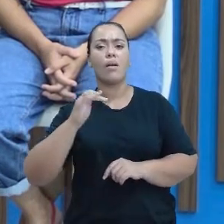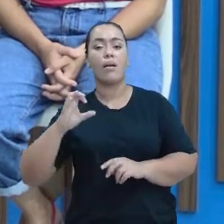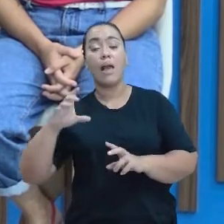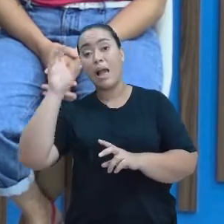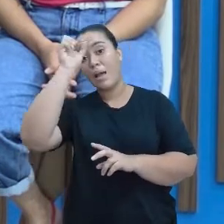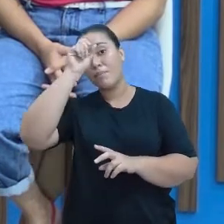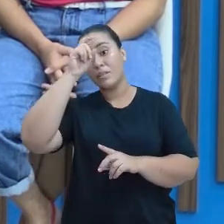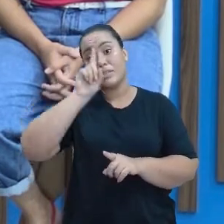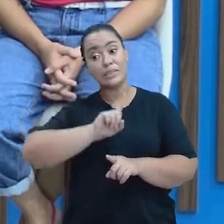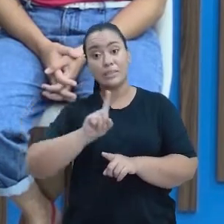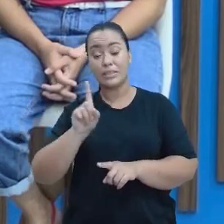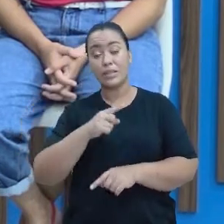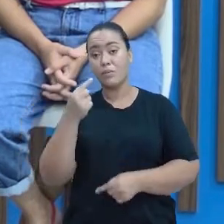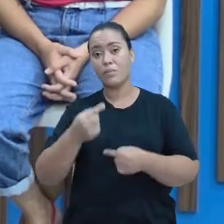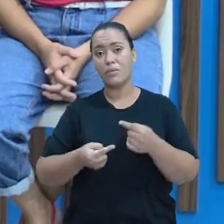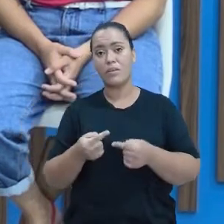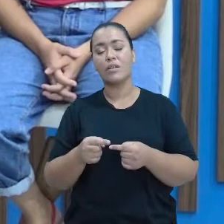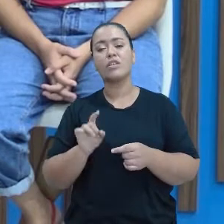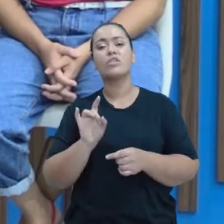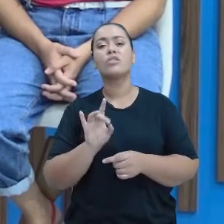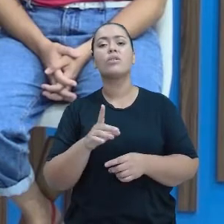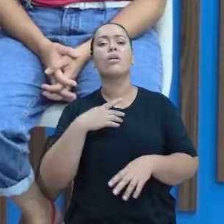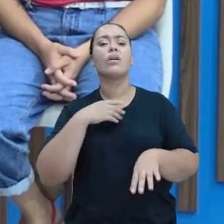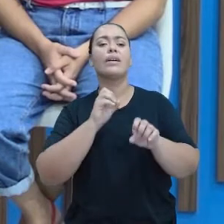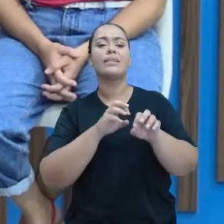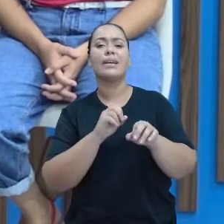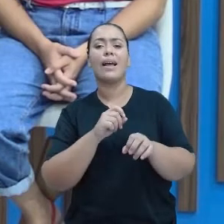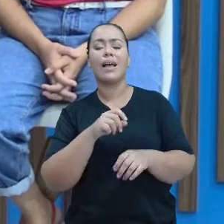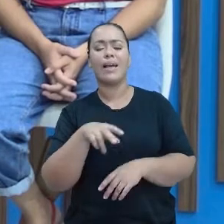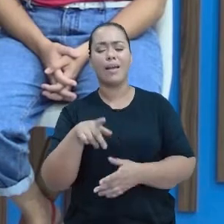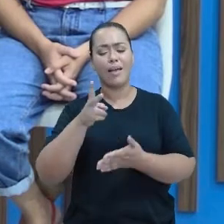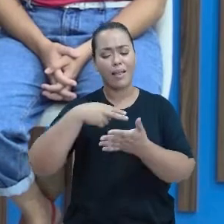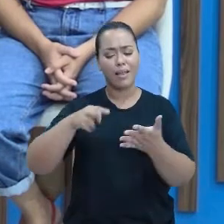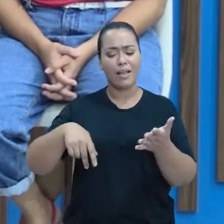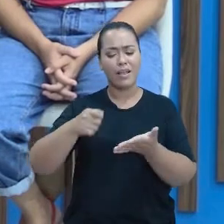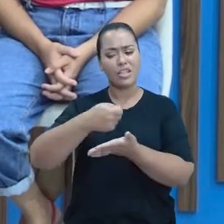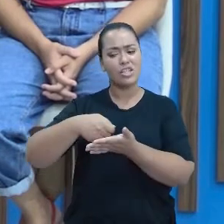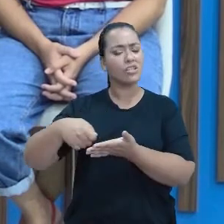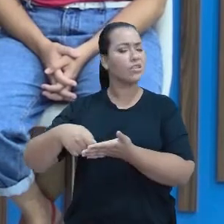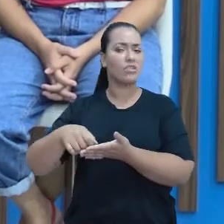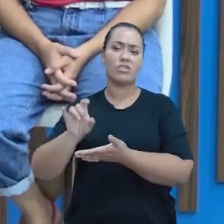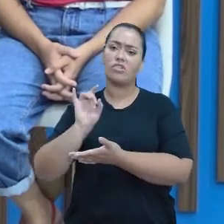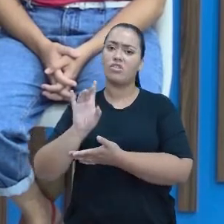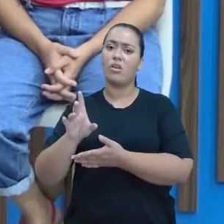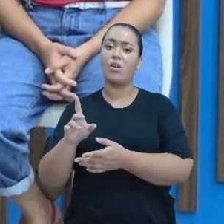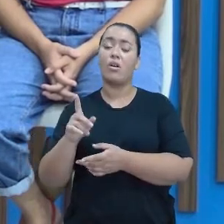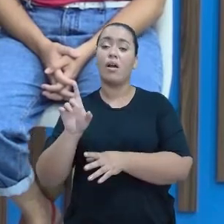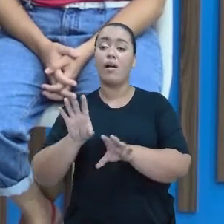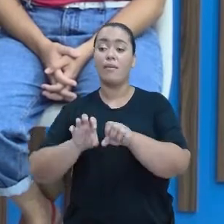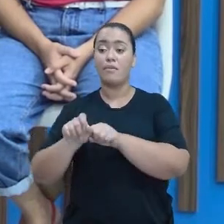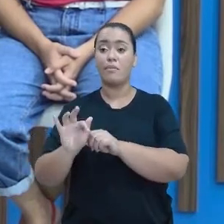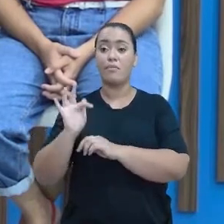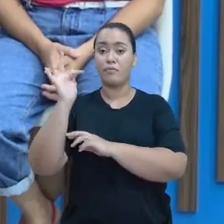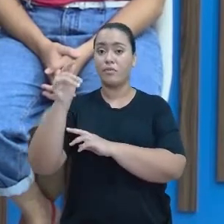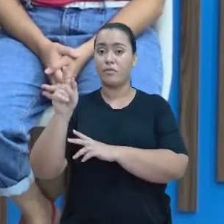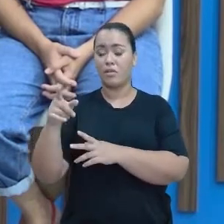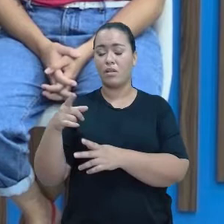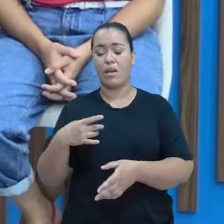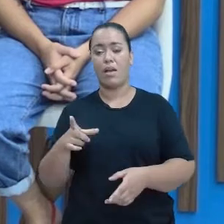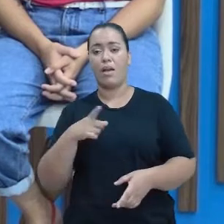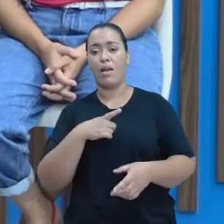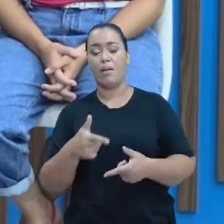não política, uma alfabetização apenas para ensinar a ler e escrever, vai formar leitores que pegam o seu